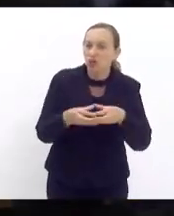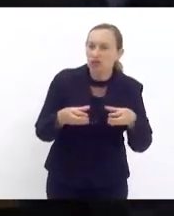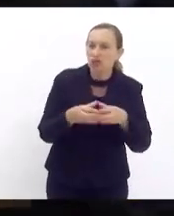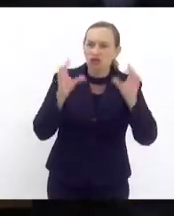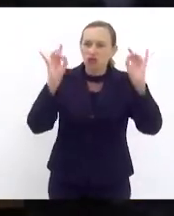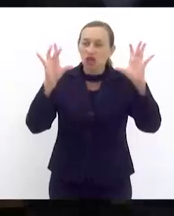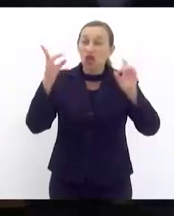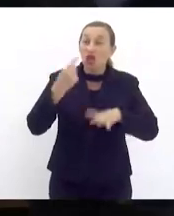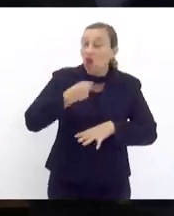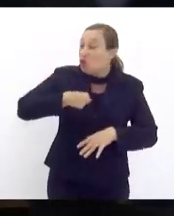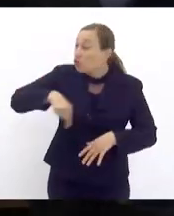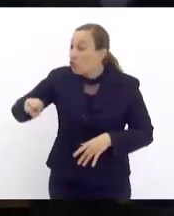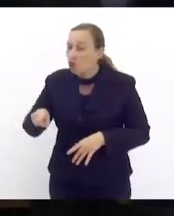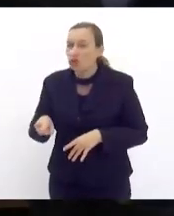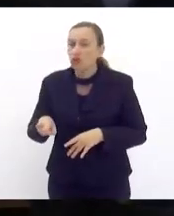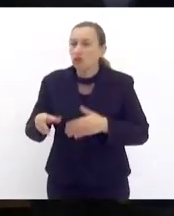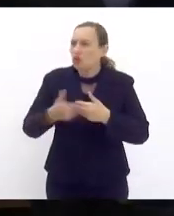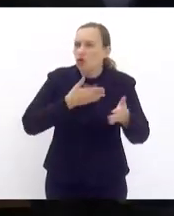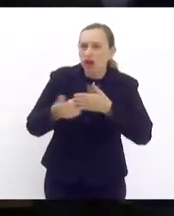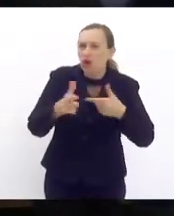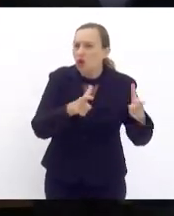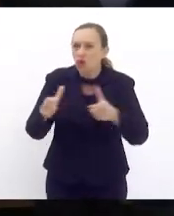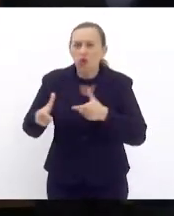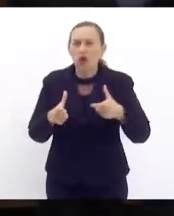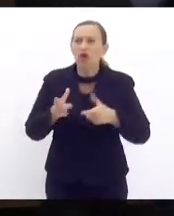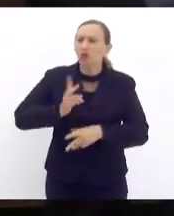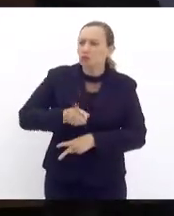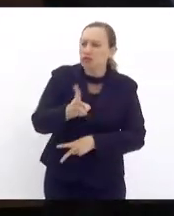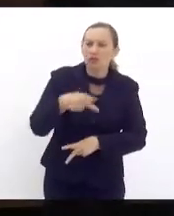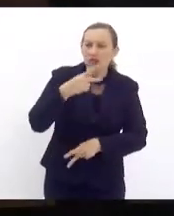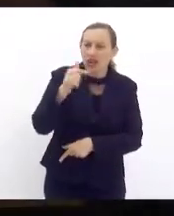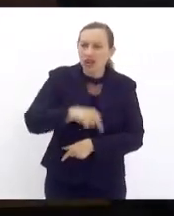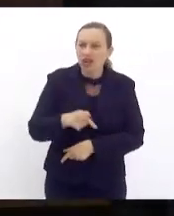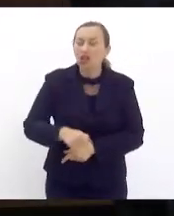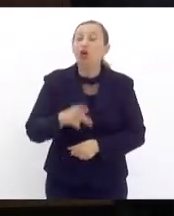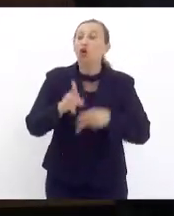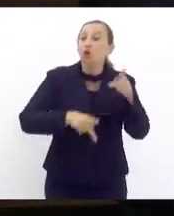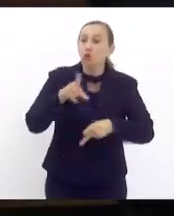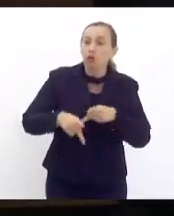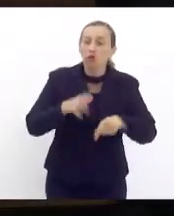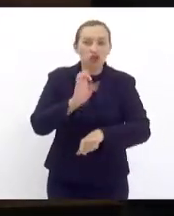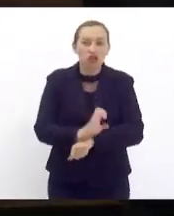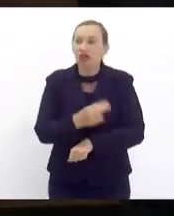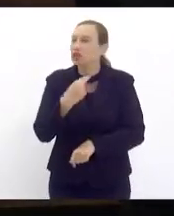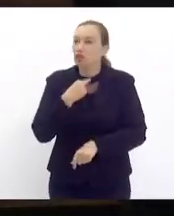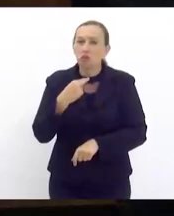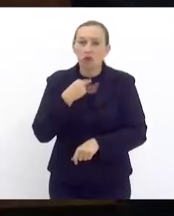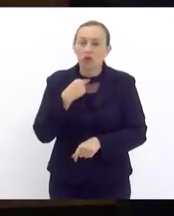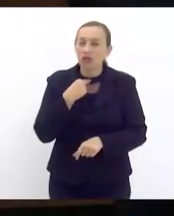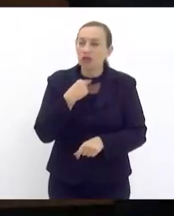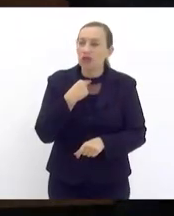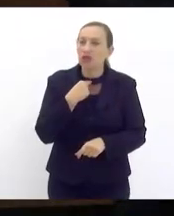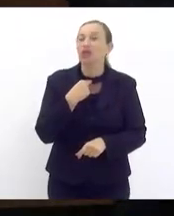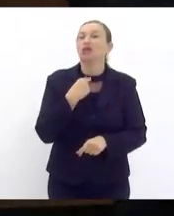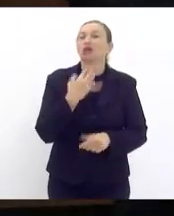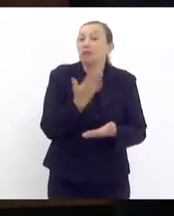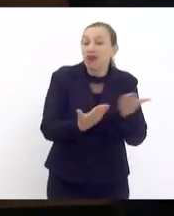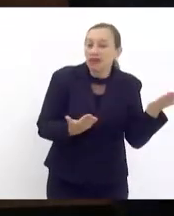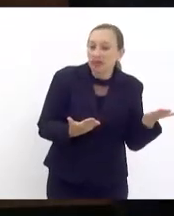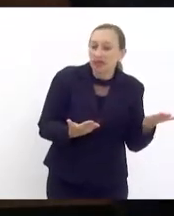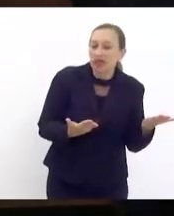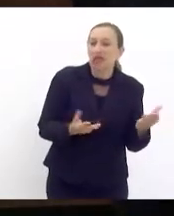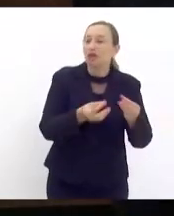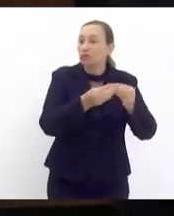vou em todas as instâncias foi todas instantes como eu sempre digo aqui o povo e o estado não pode ser lesado e essa concessionária